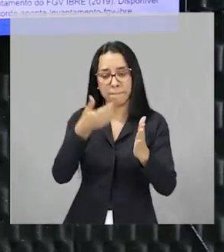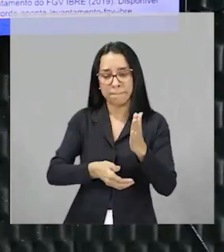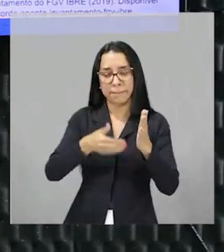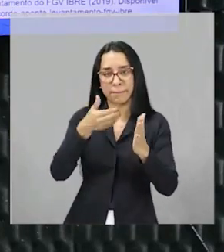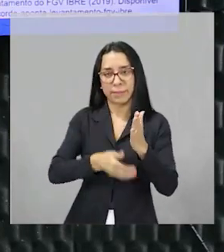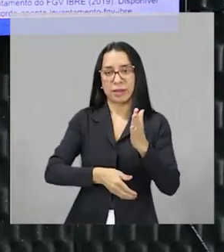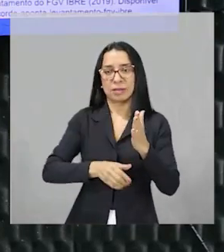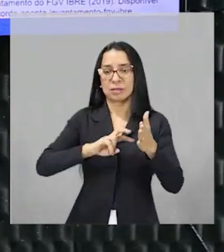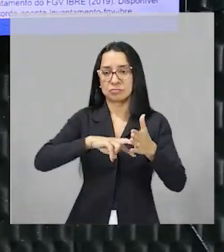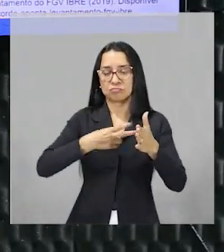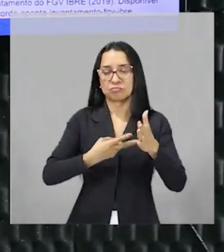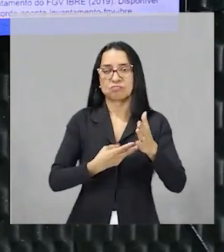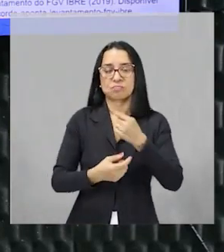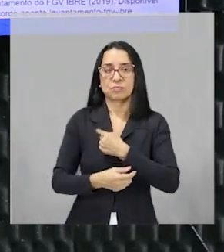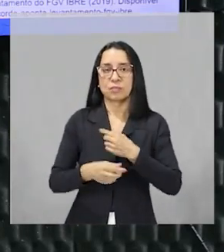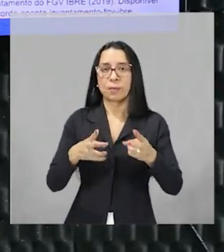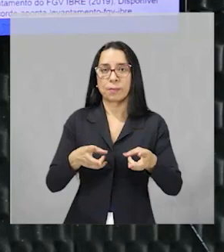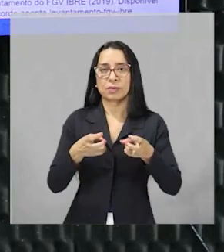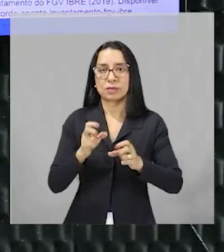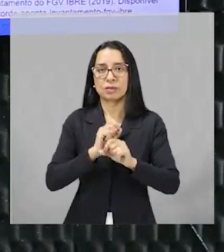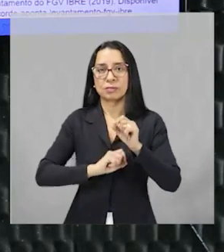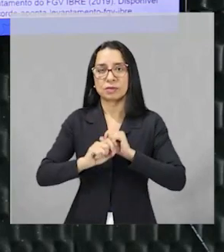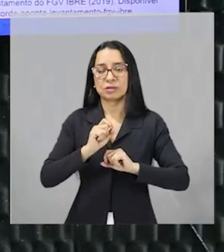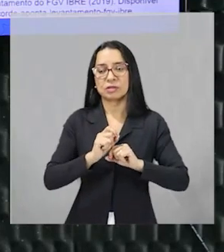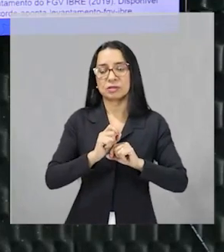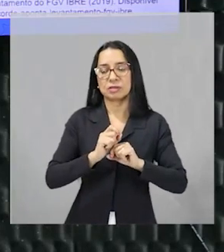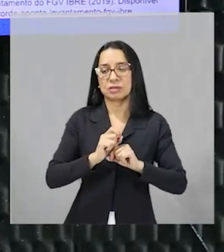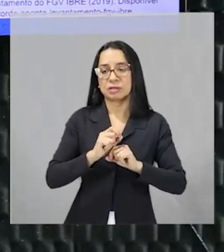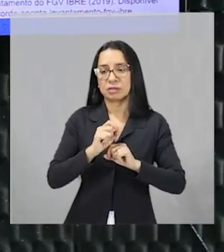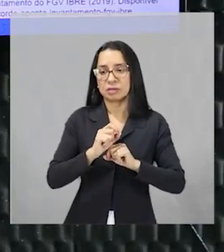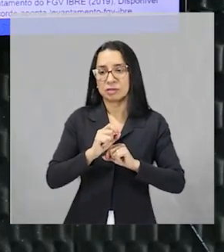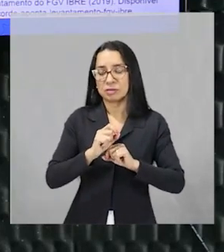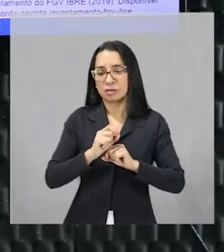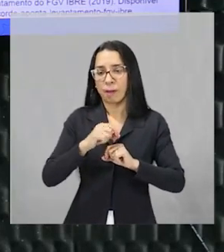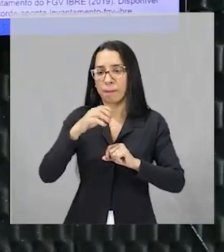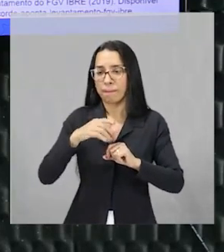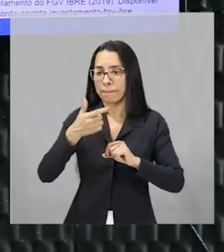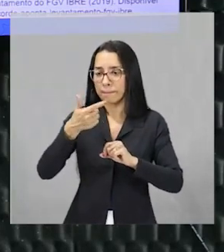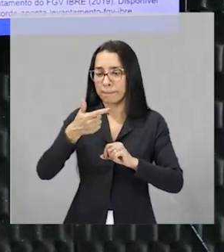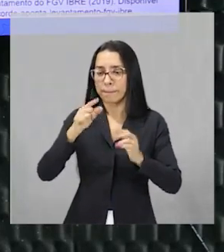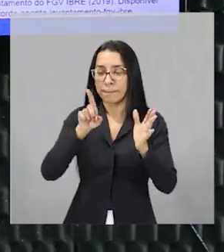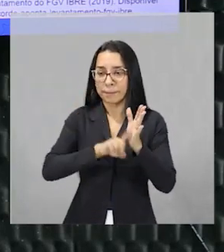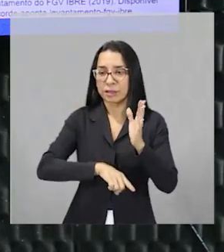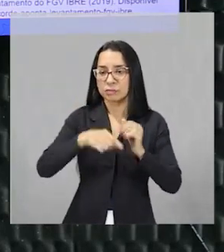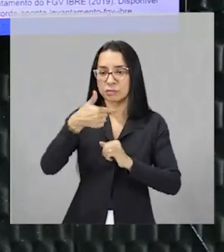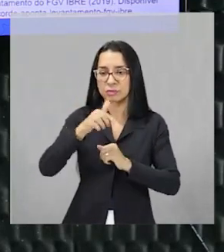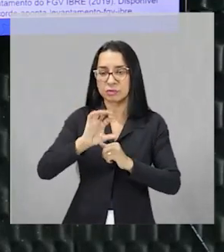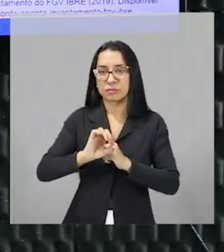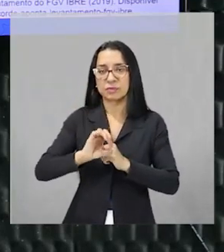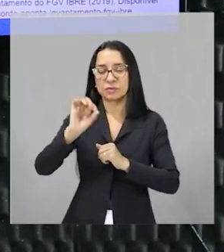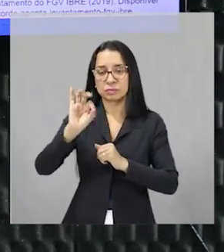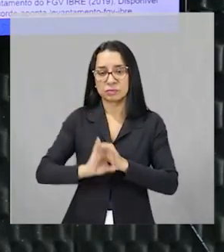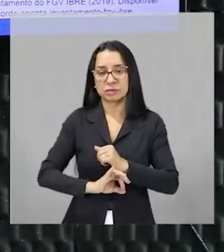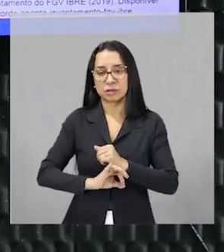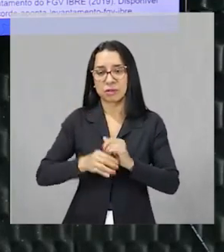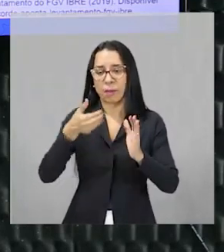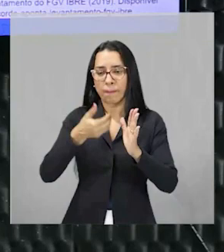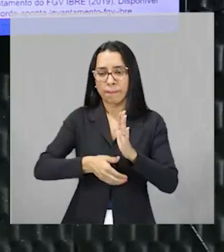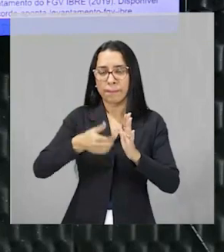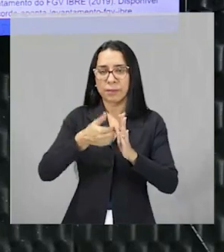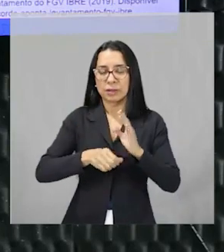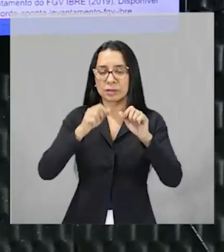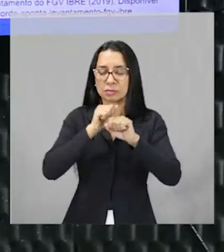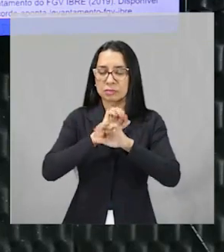significativa. Tá certo? Então você percebe que ela já está numa casa aí passando do menos 20%, ou seja, está perdendo